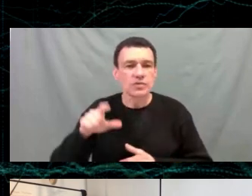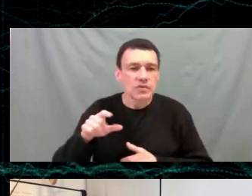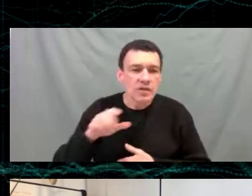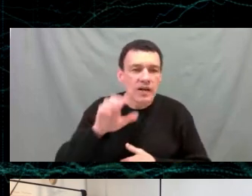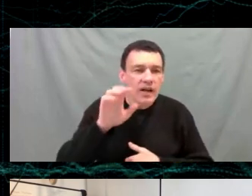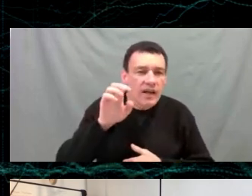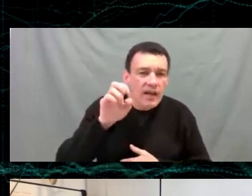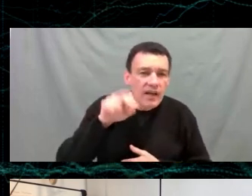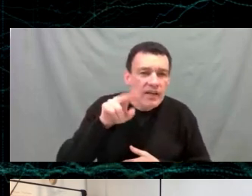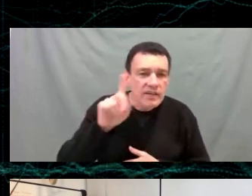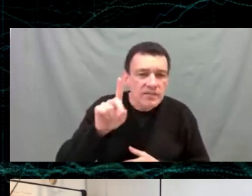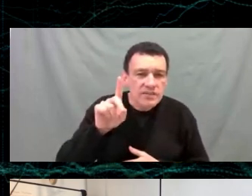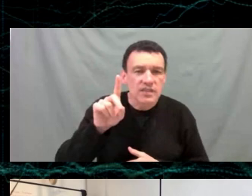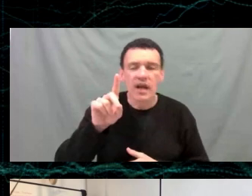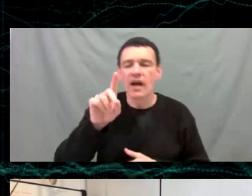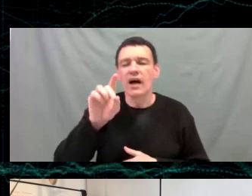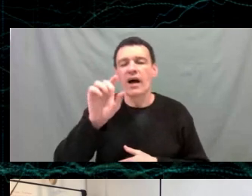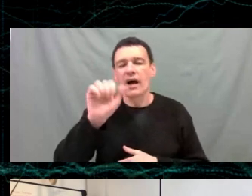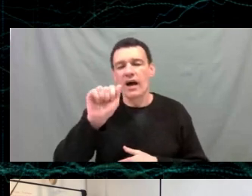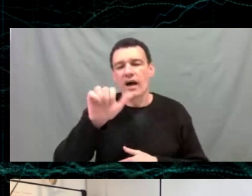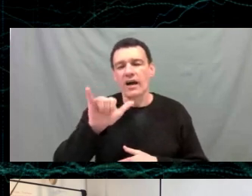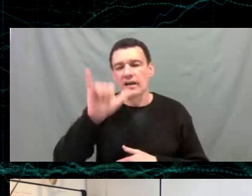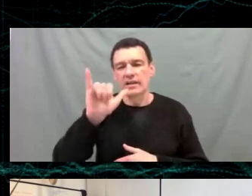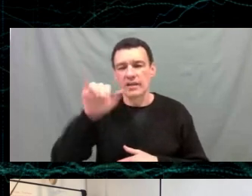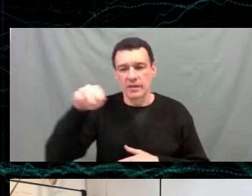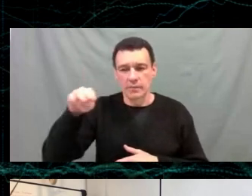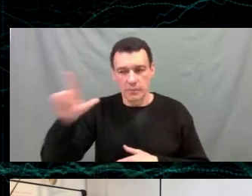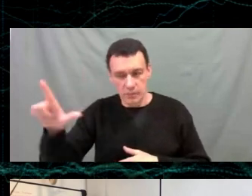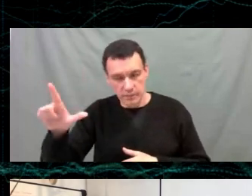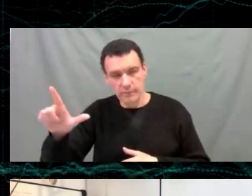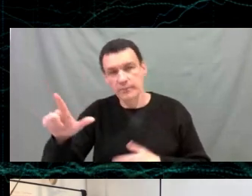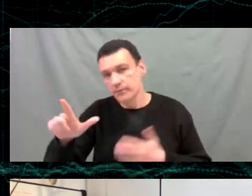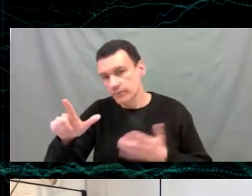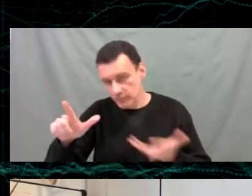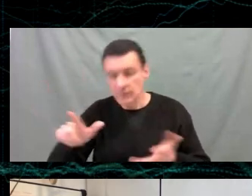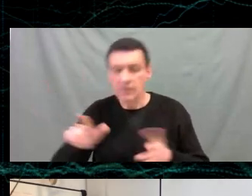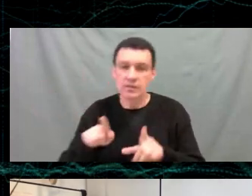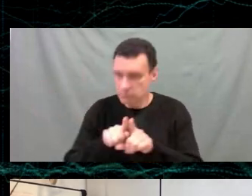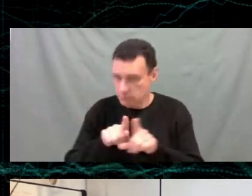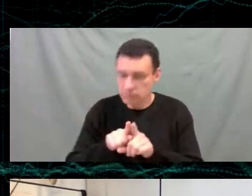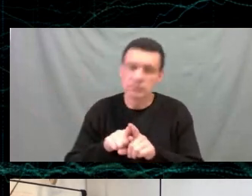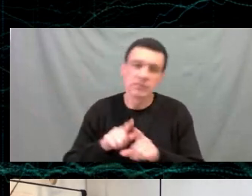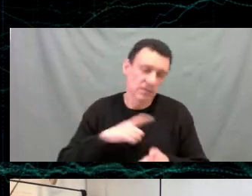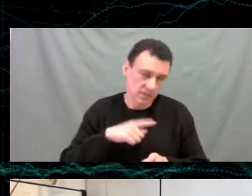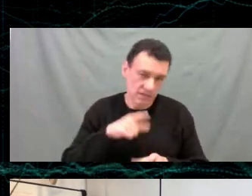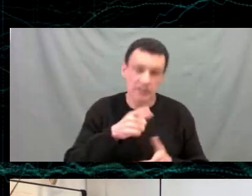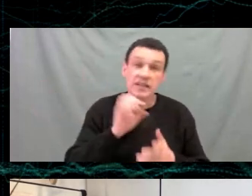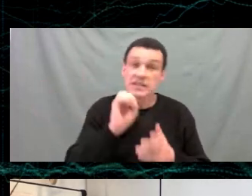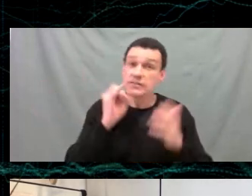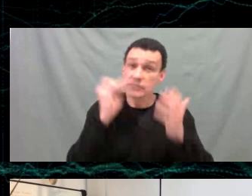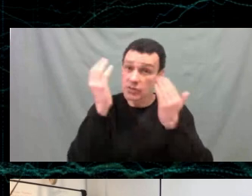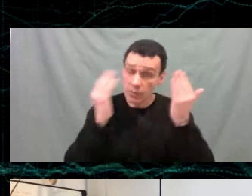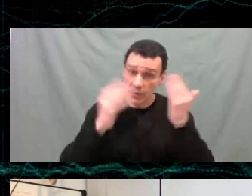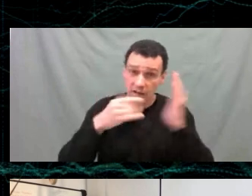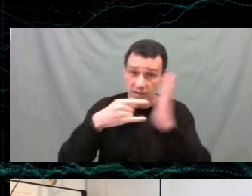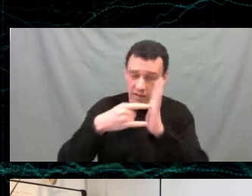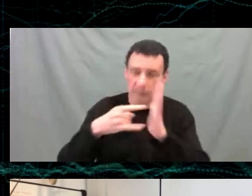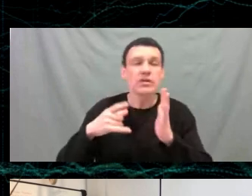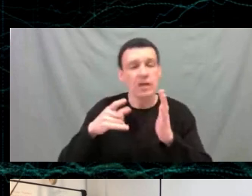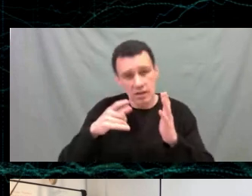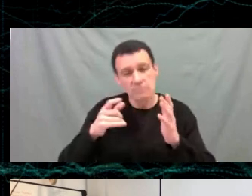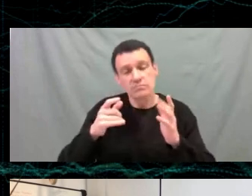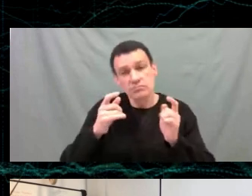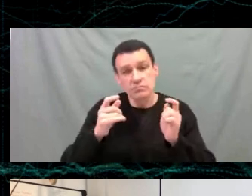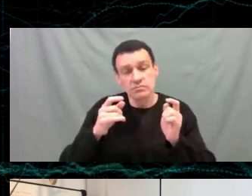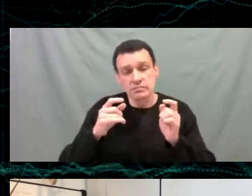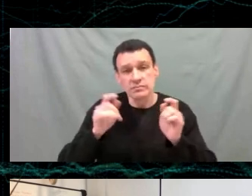em qual env ele está, e se a gente for fazer uma comparação com o de dev, né, a modificação é pertinente.